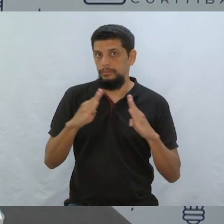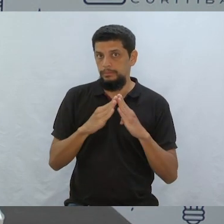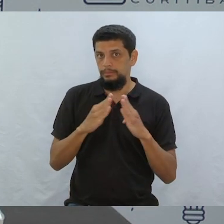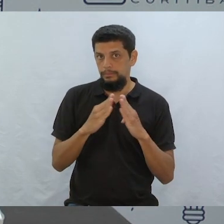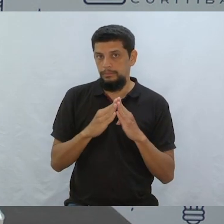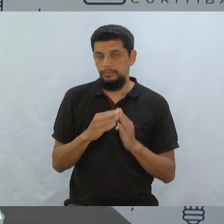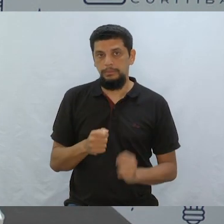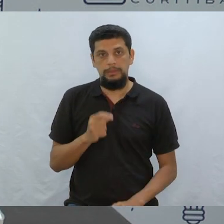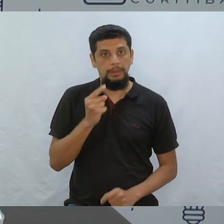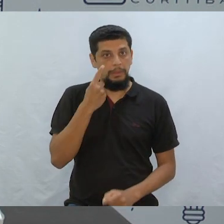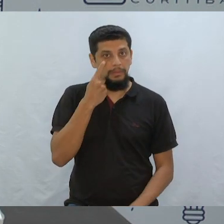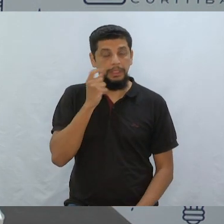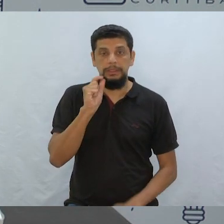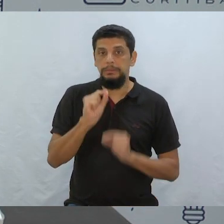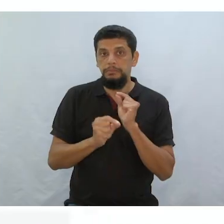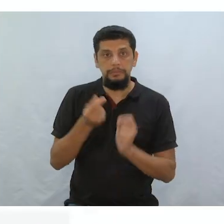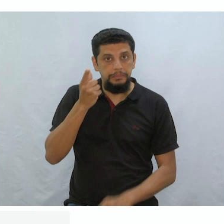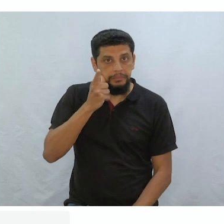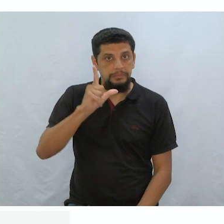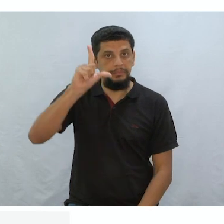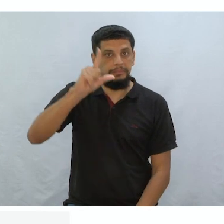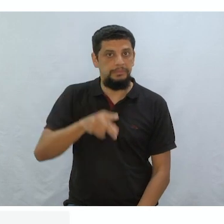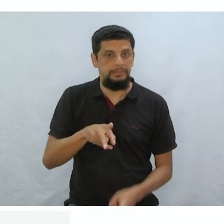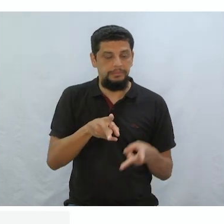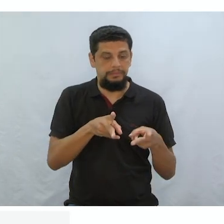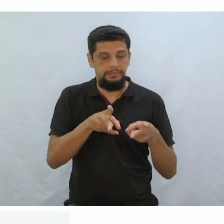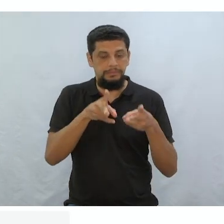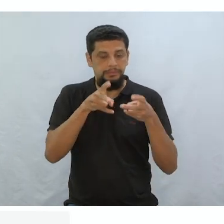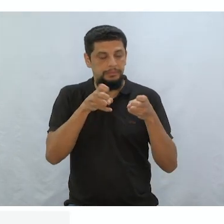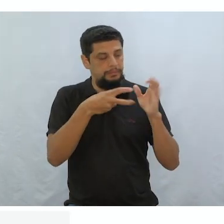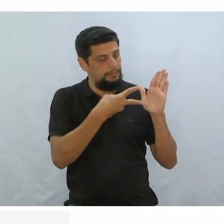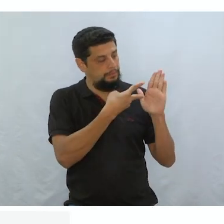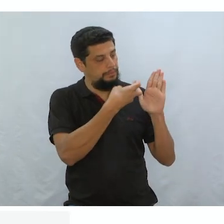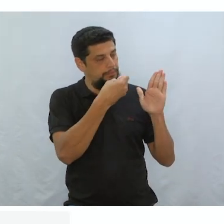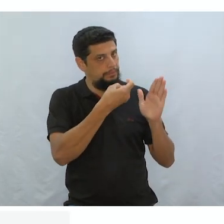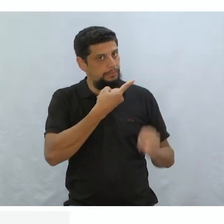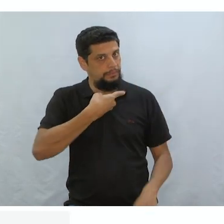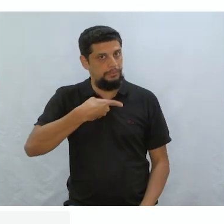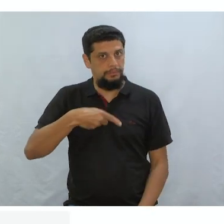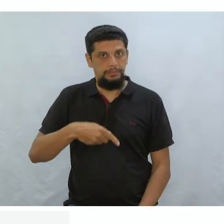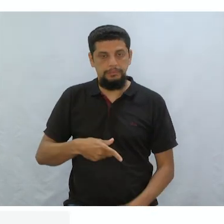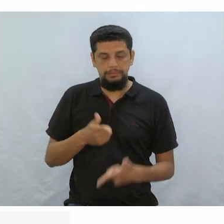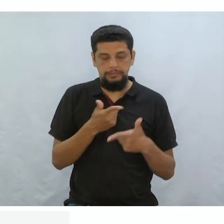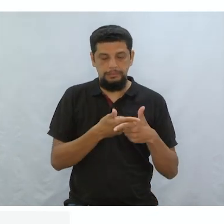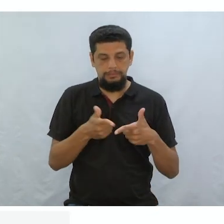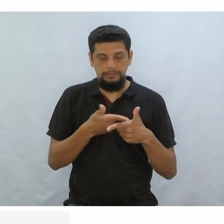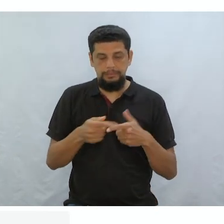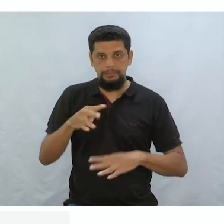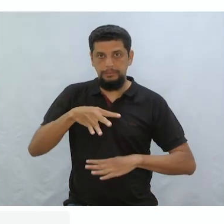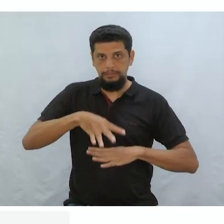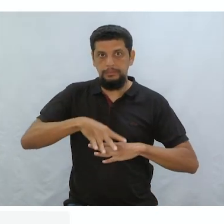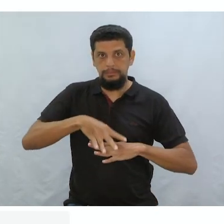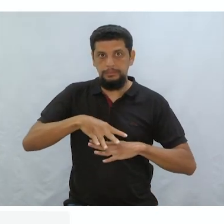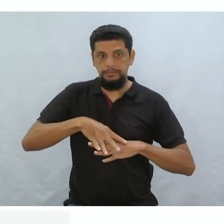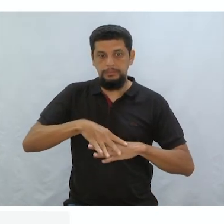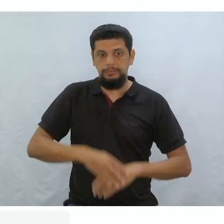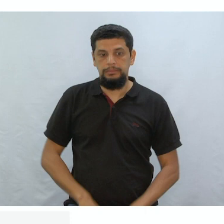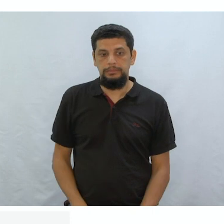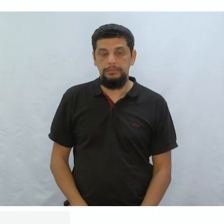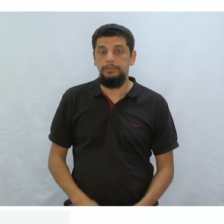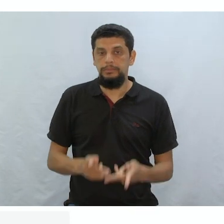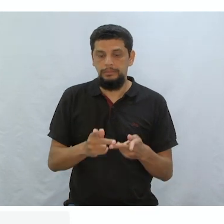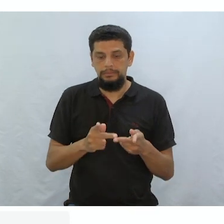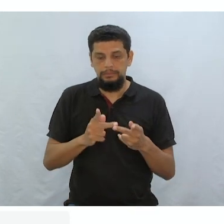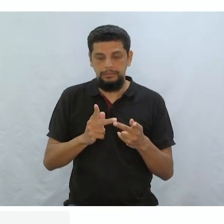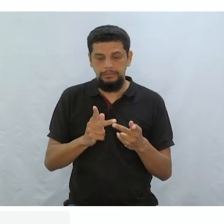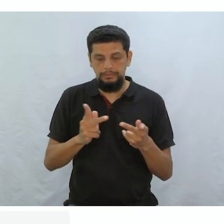resolver aqui com vocês, né? Para ver quem acertou. Então, observem lá na tela. O nosso problema de matemática era: